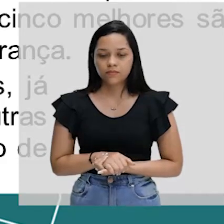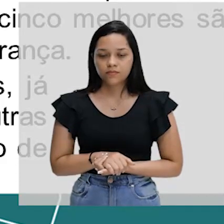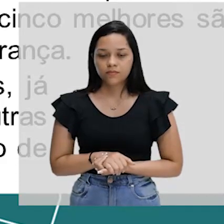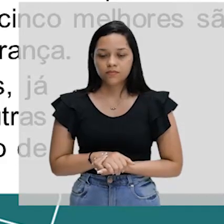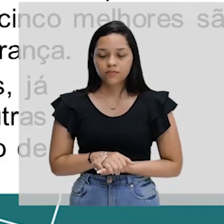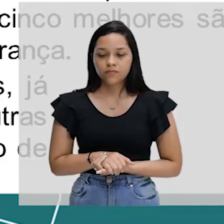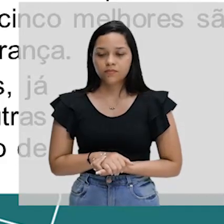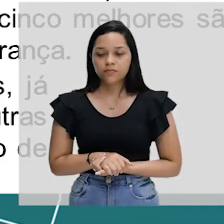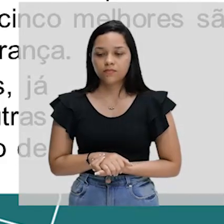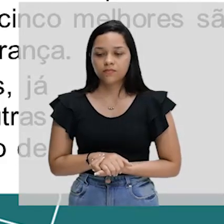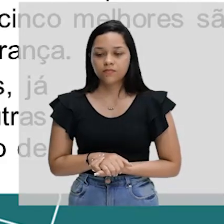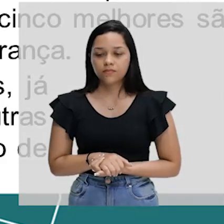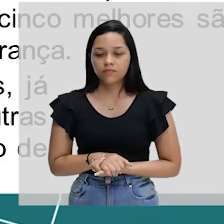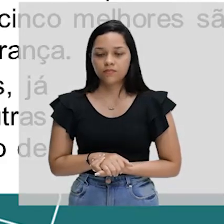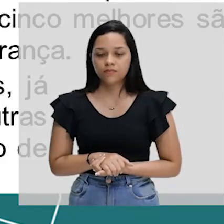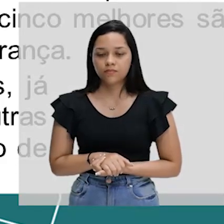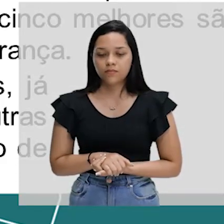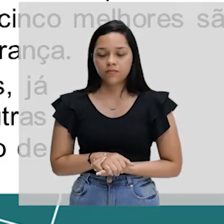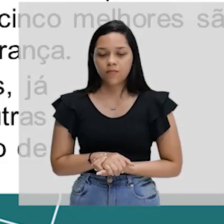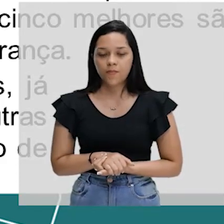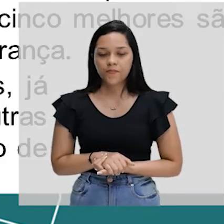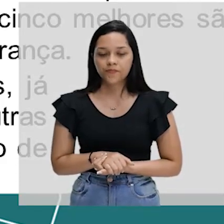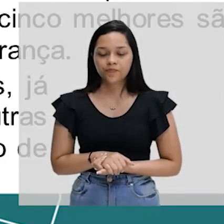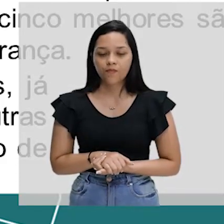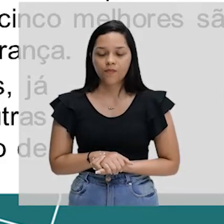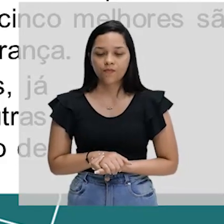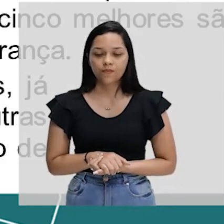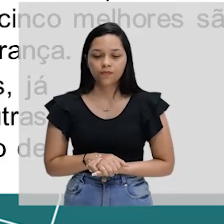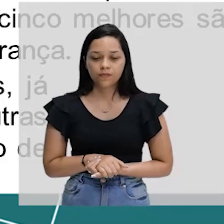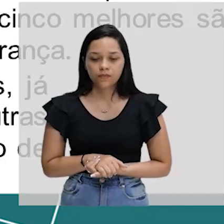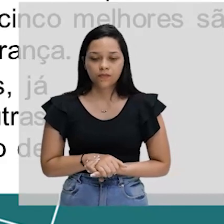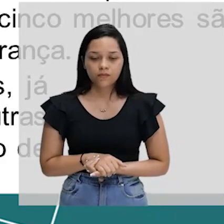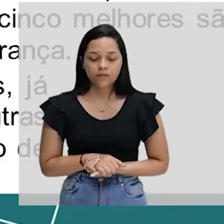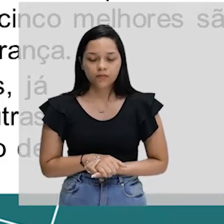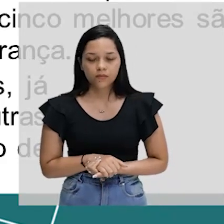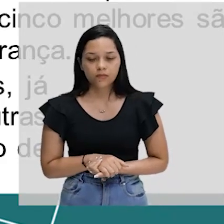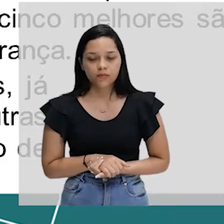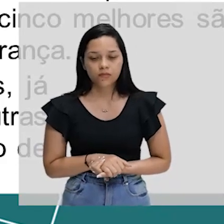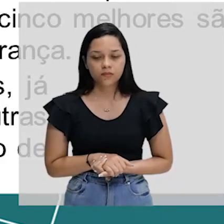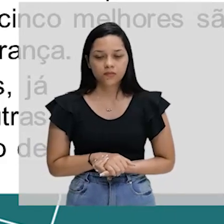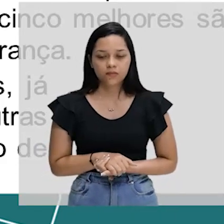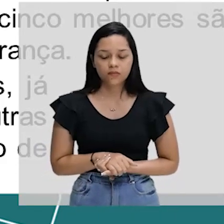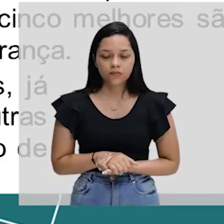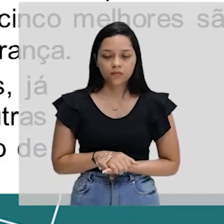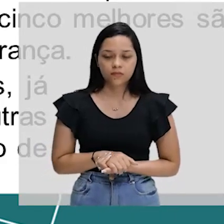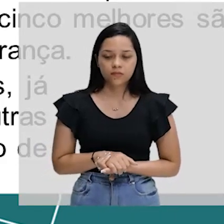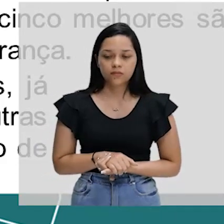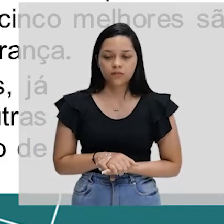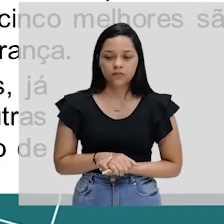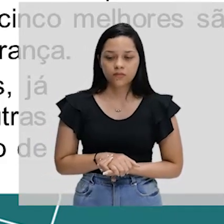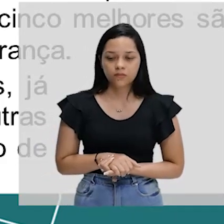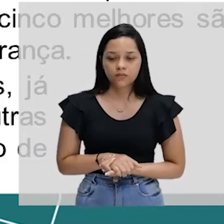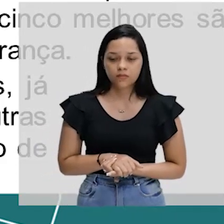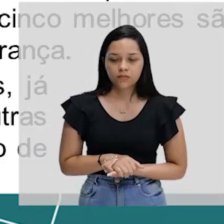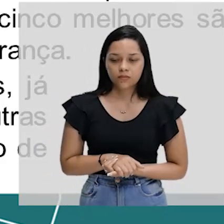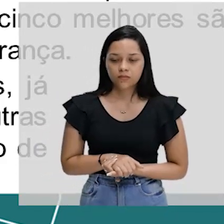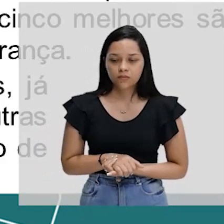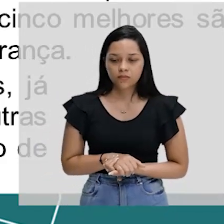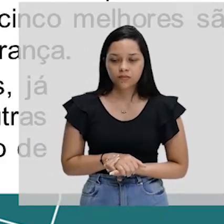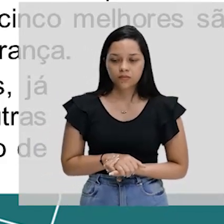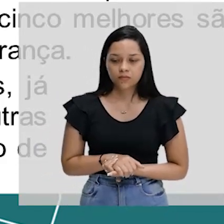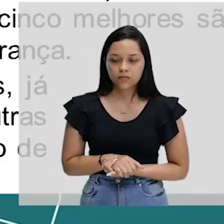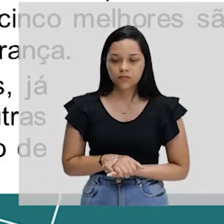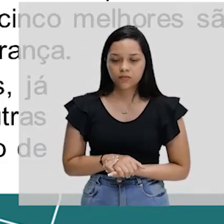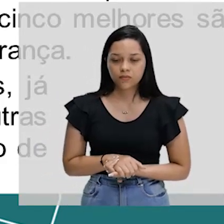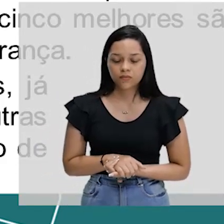A planta está passando por testes de segurança nutricional e ambiental. processo que exige cerca